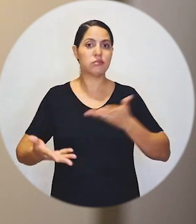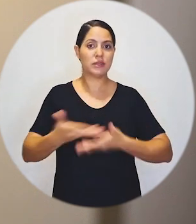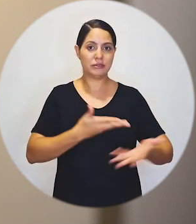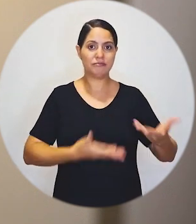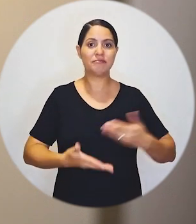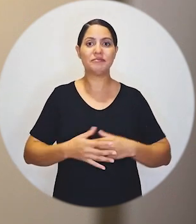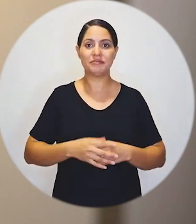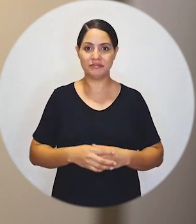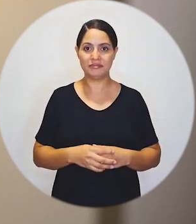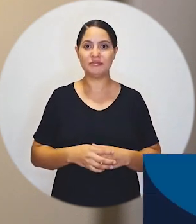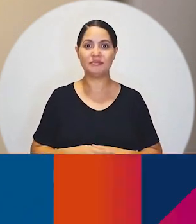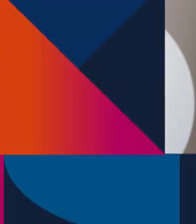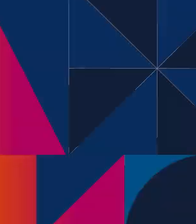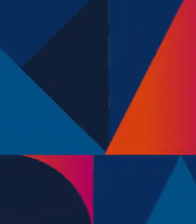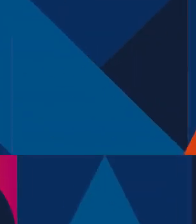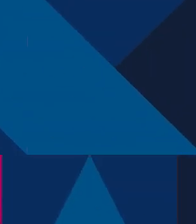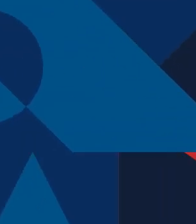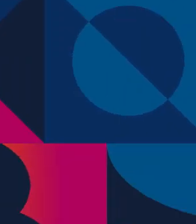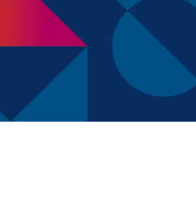a advocacia. Acompanhe.